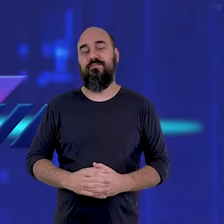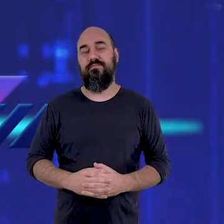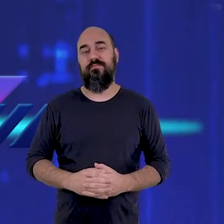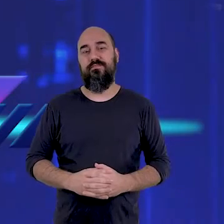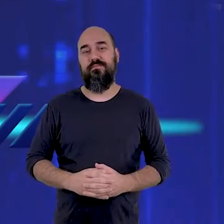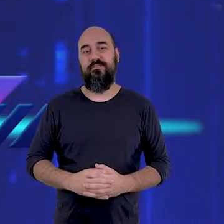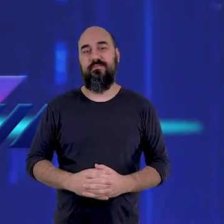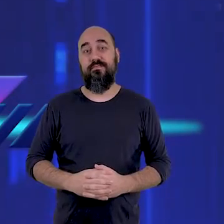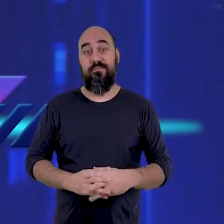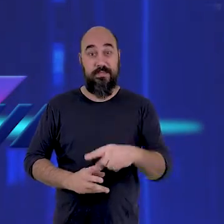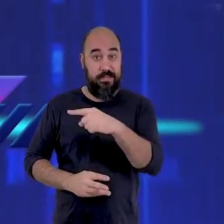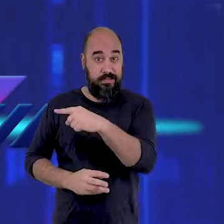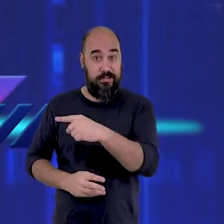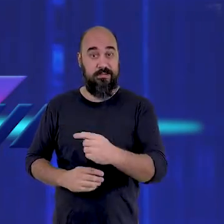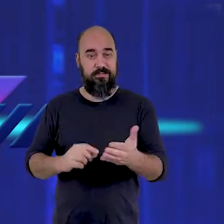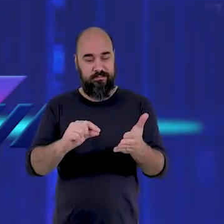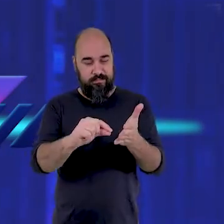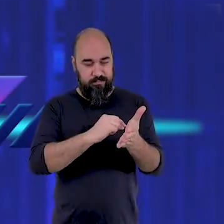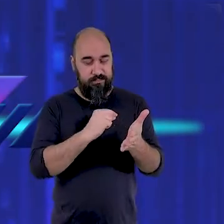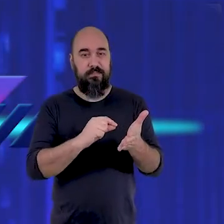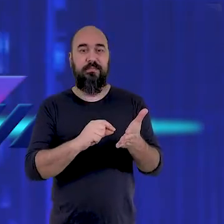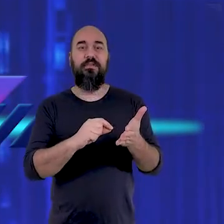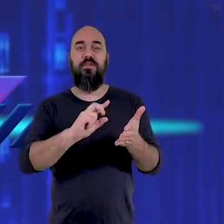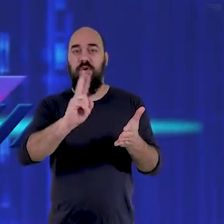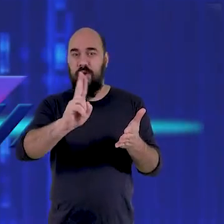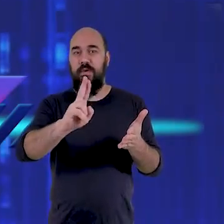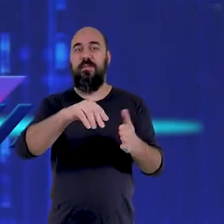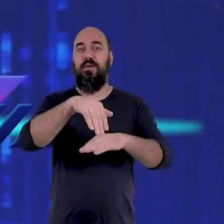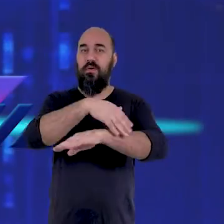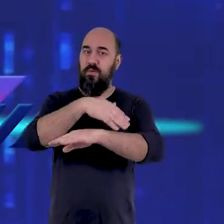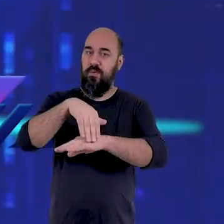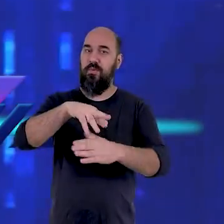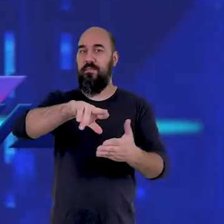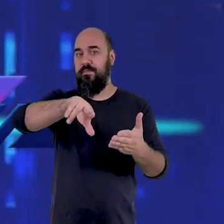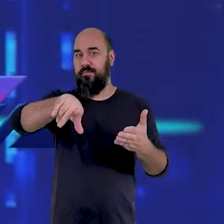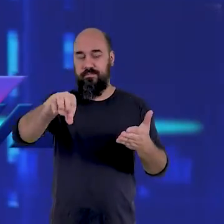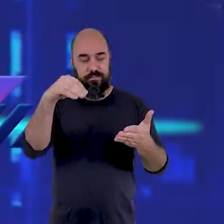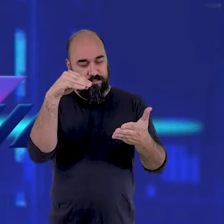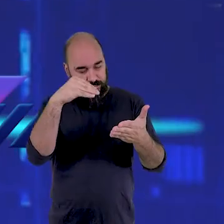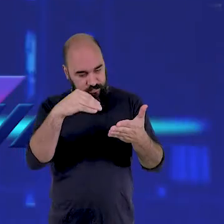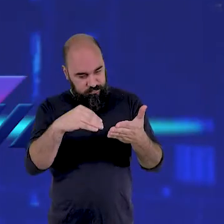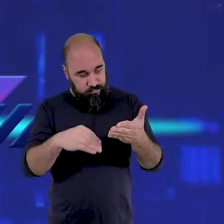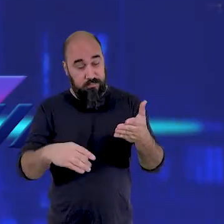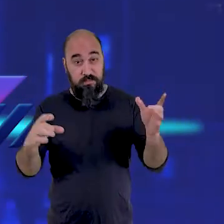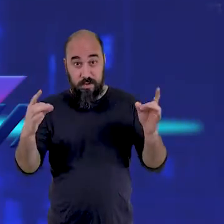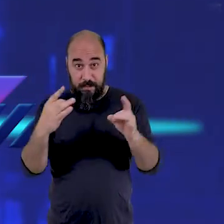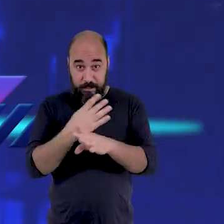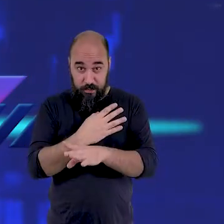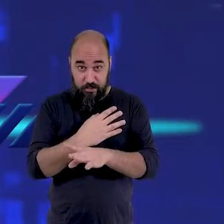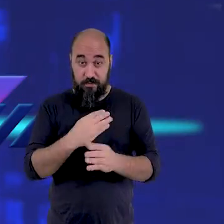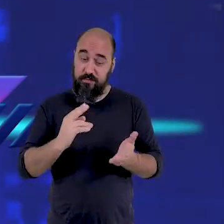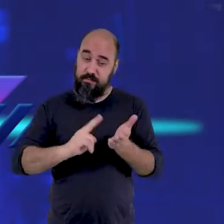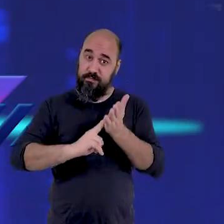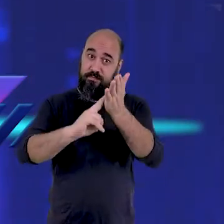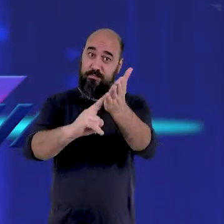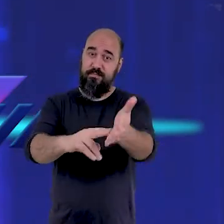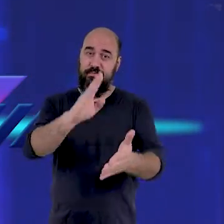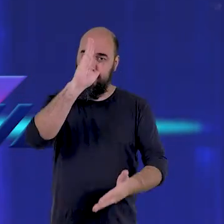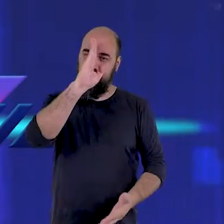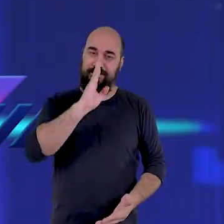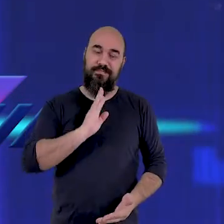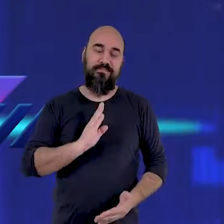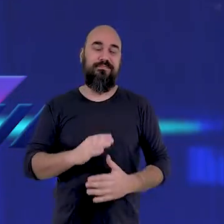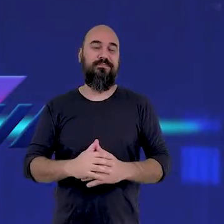pequeno registro, vai se matricular na escola bíblica e você vai receber esse estudo bíblico aqui gratuitamente. Vou repetir,